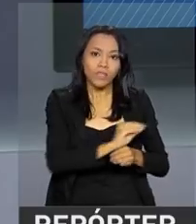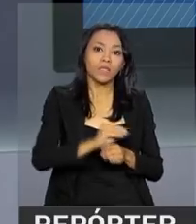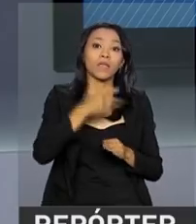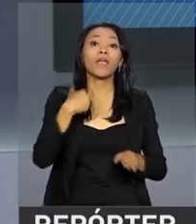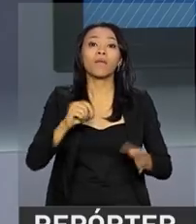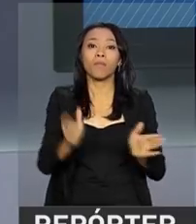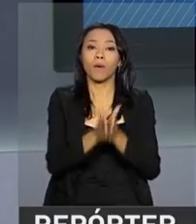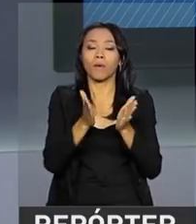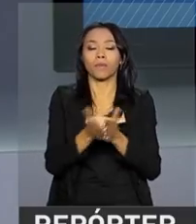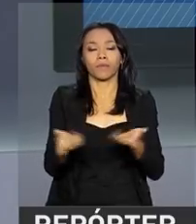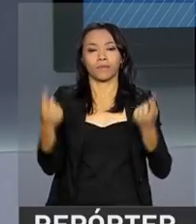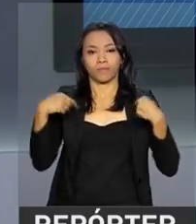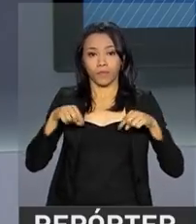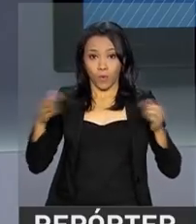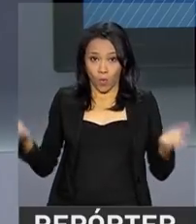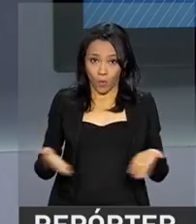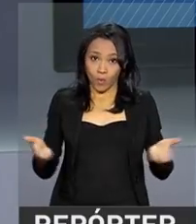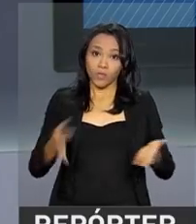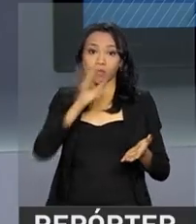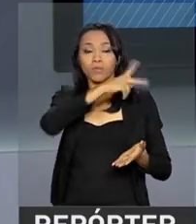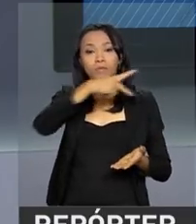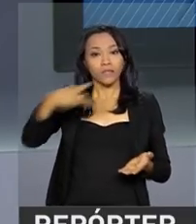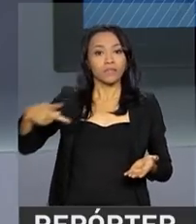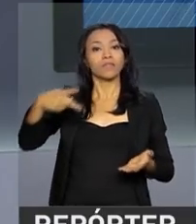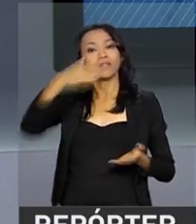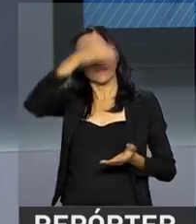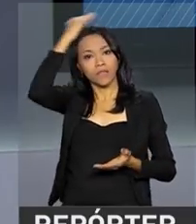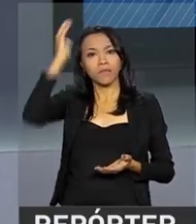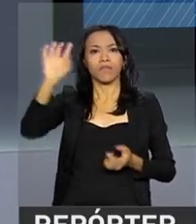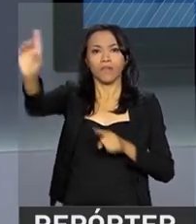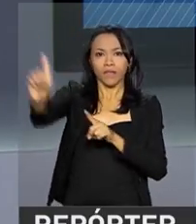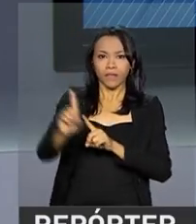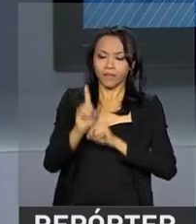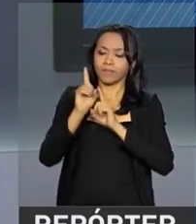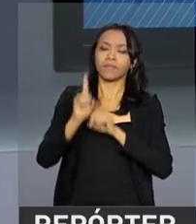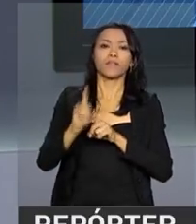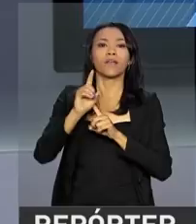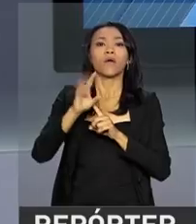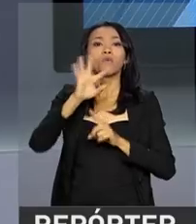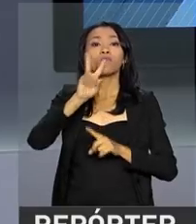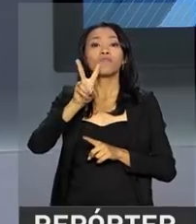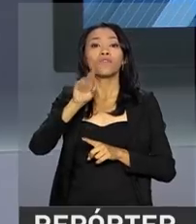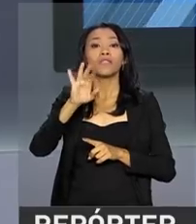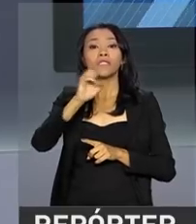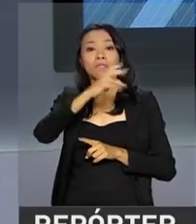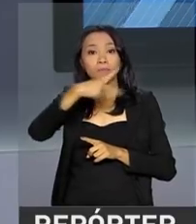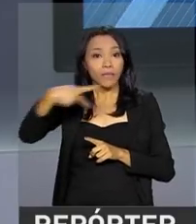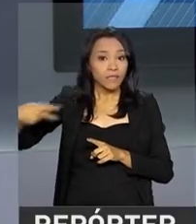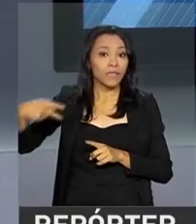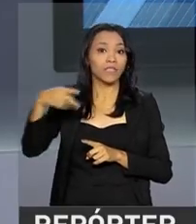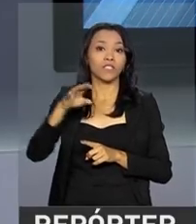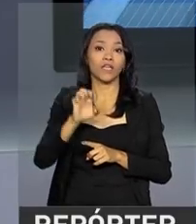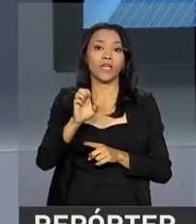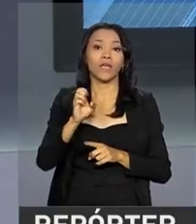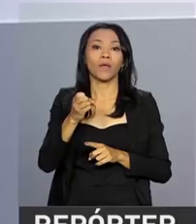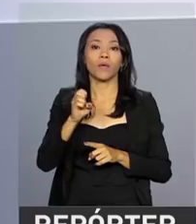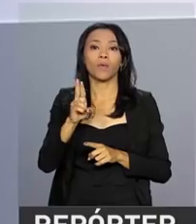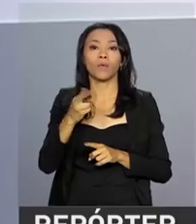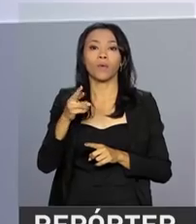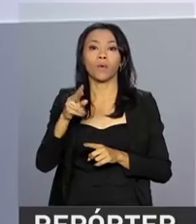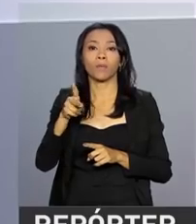temer recebe no palácio do planalto o vice presidente da comissão europeia para emprego crescimento investimento e competitividade